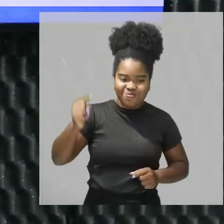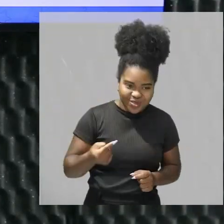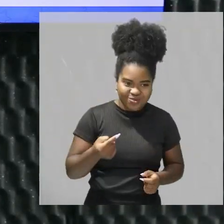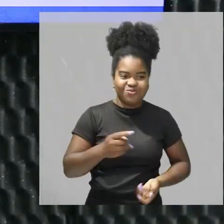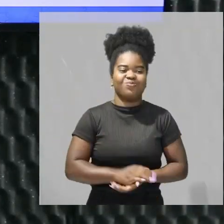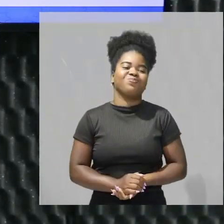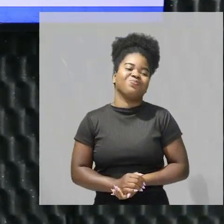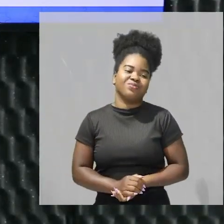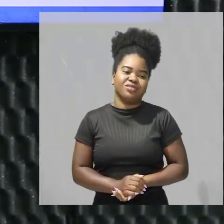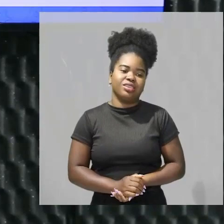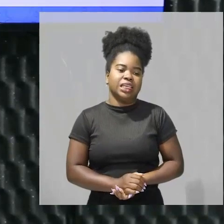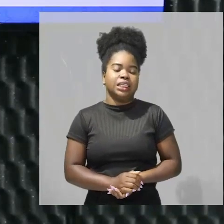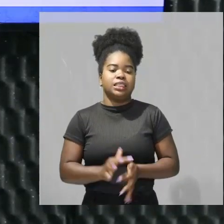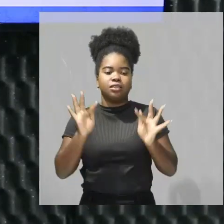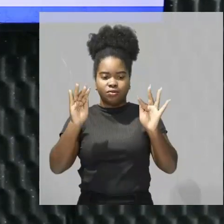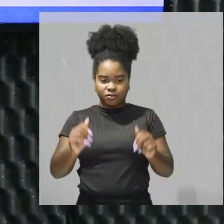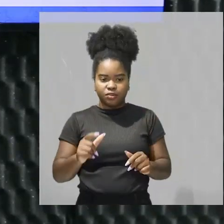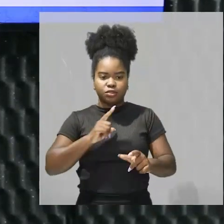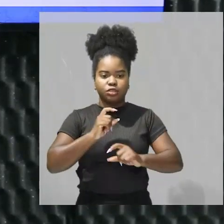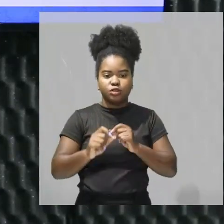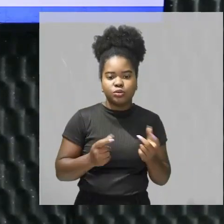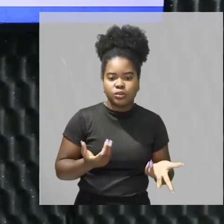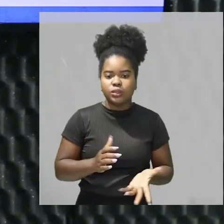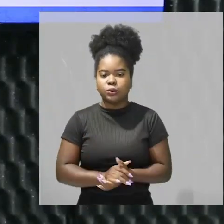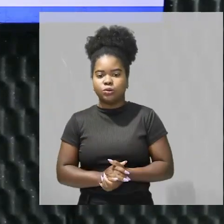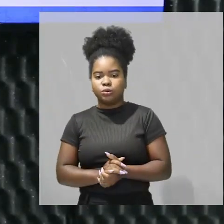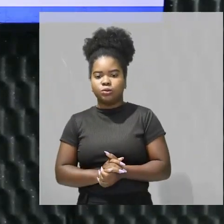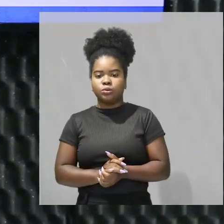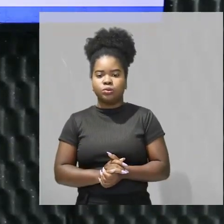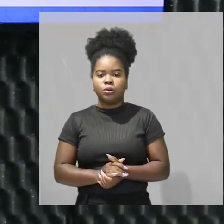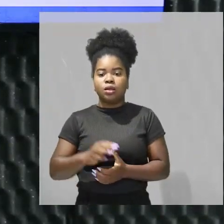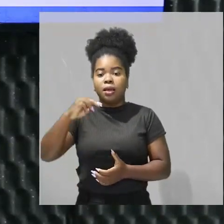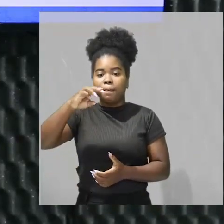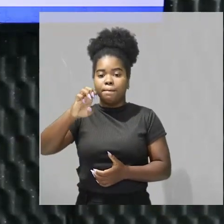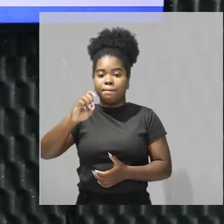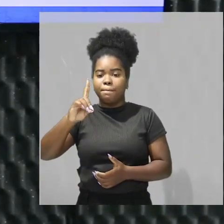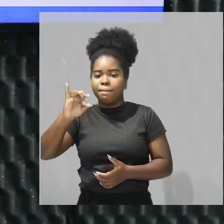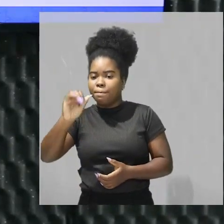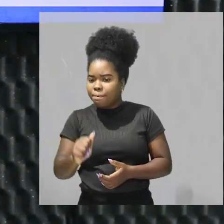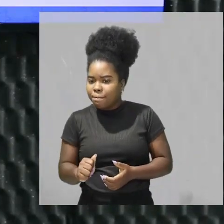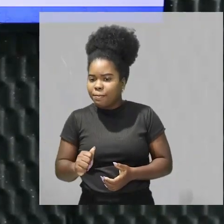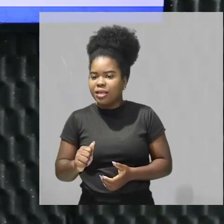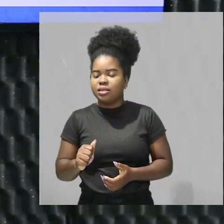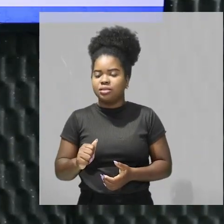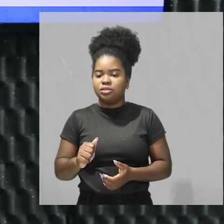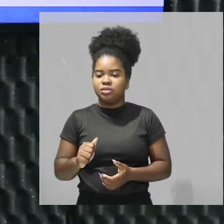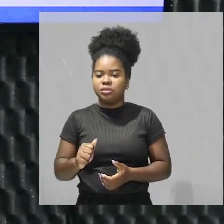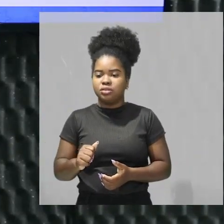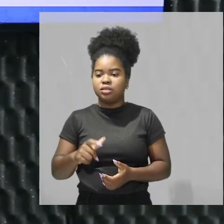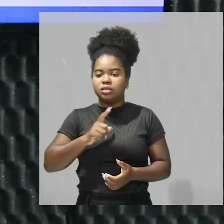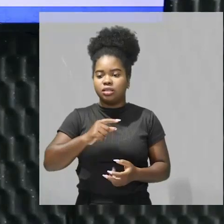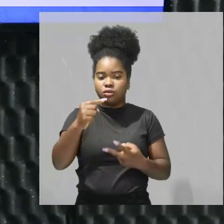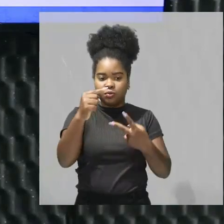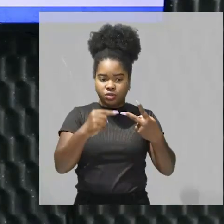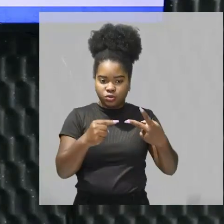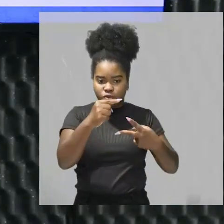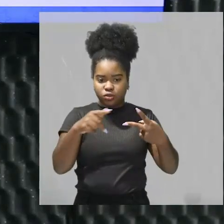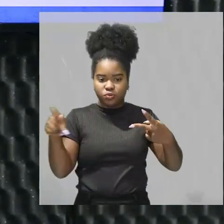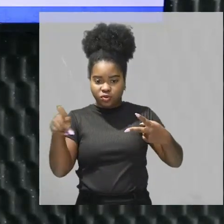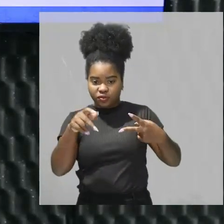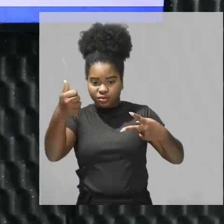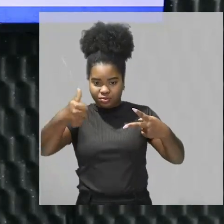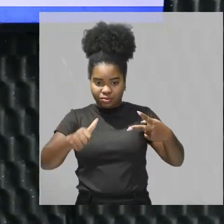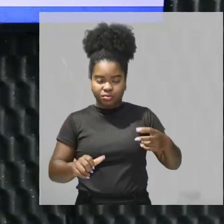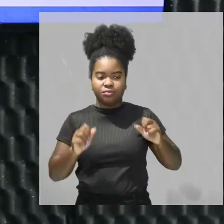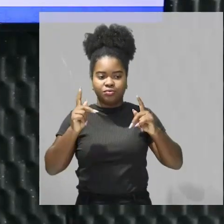do participante será a média aritmética das notas totais atribuídas pelos 2 avaliadores.